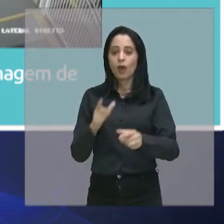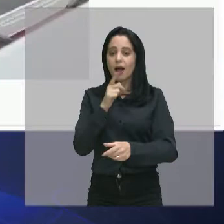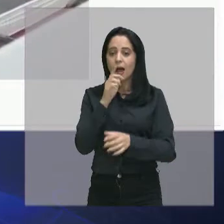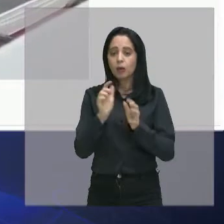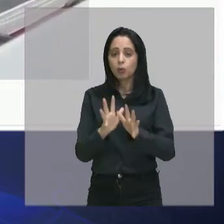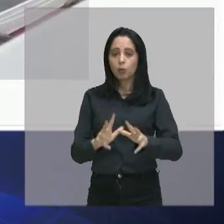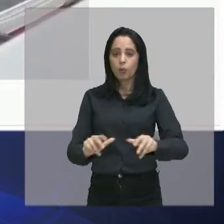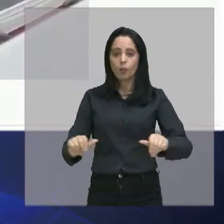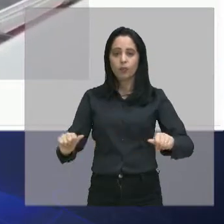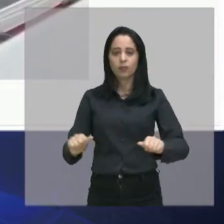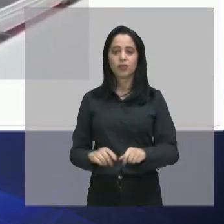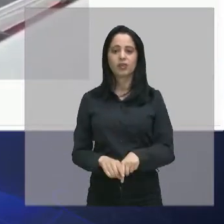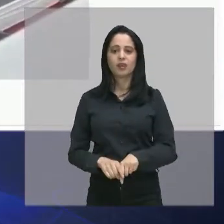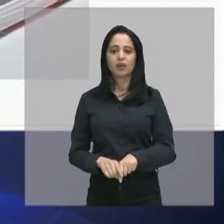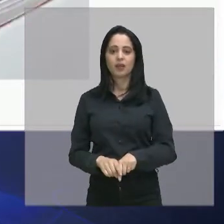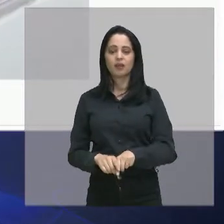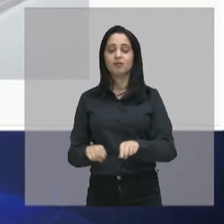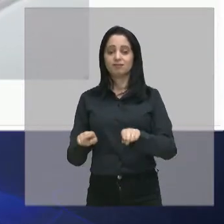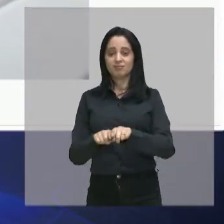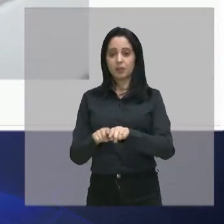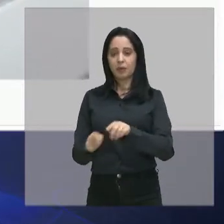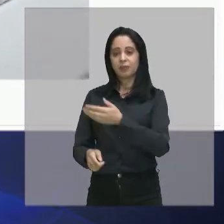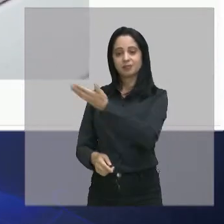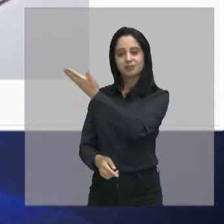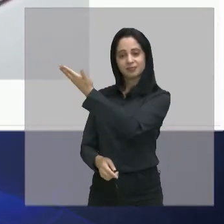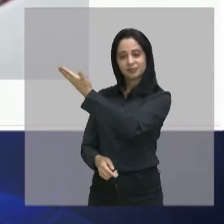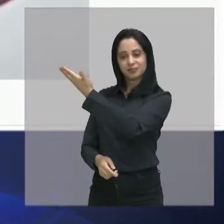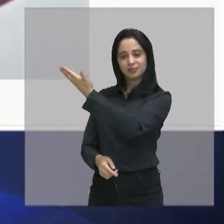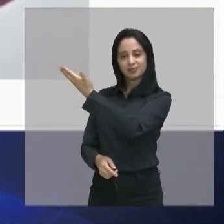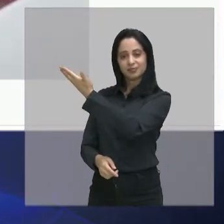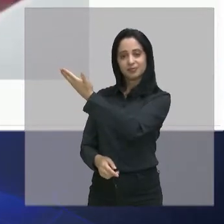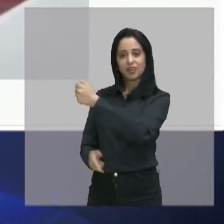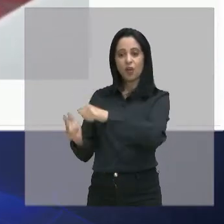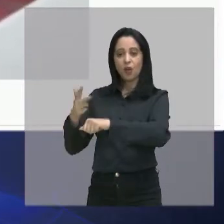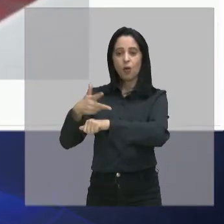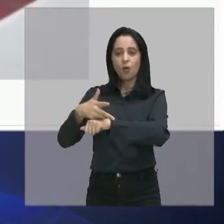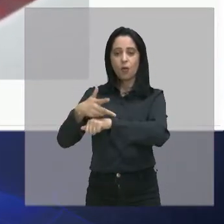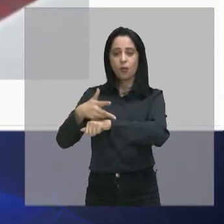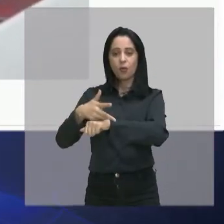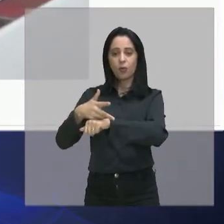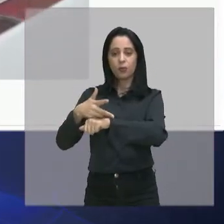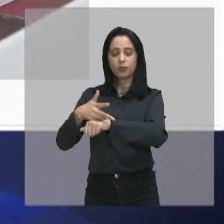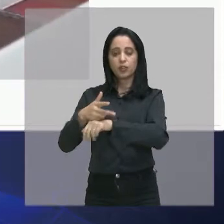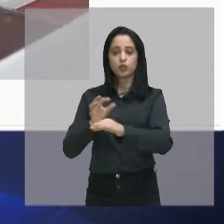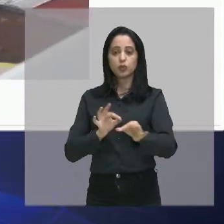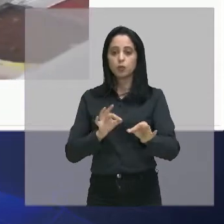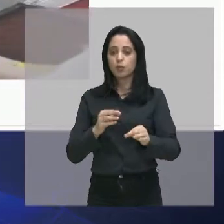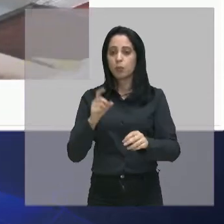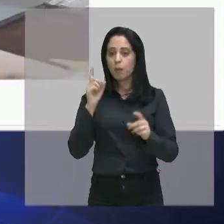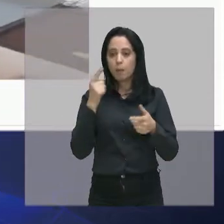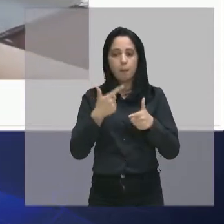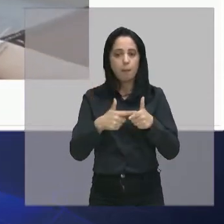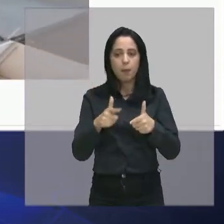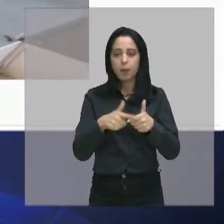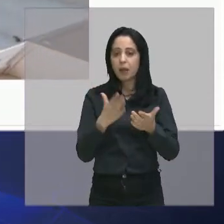próximo. Aí, mostrando agora um videozinho, mostrando que o problema foi resolvido, né? Então, a